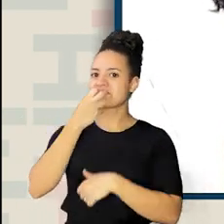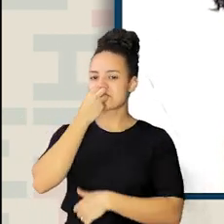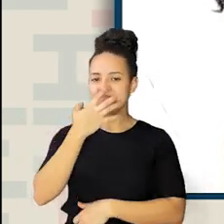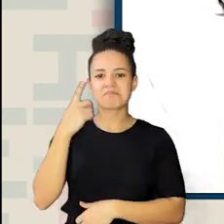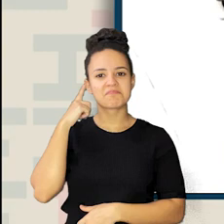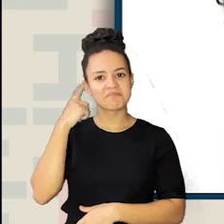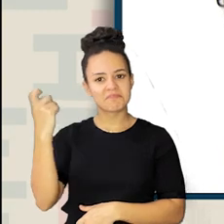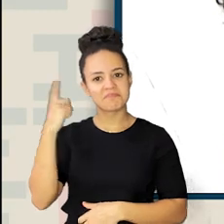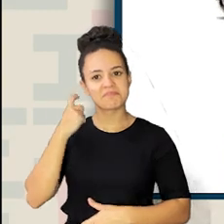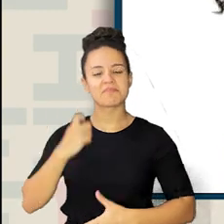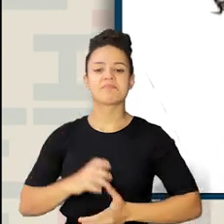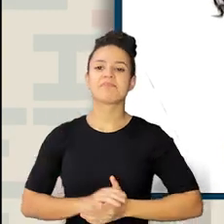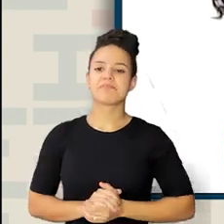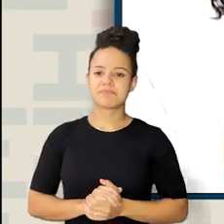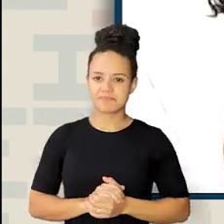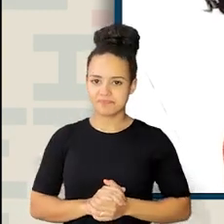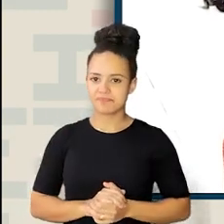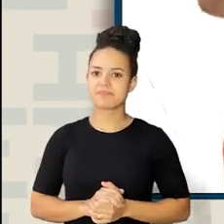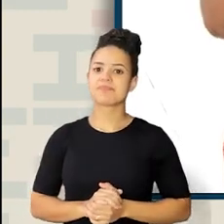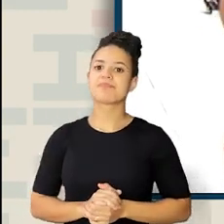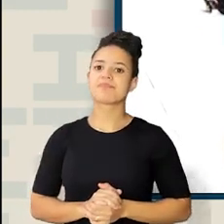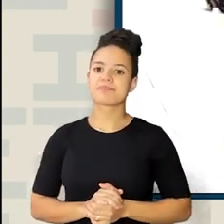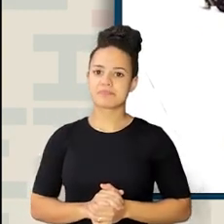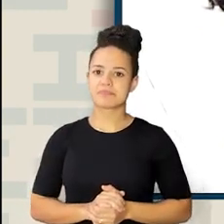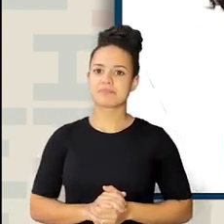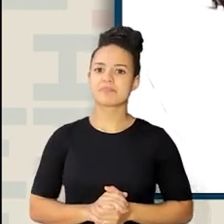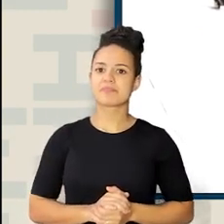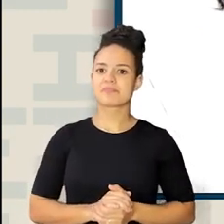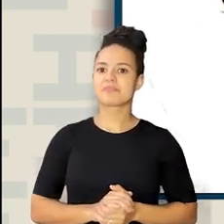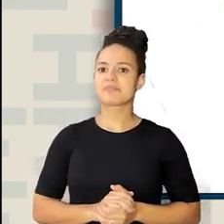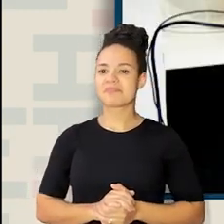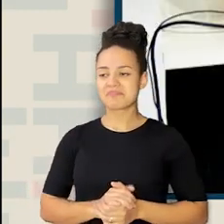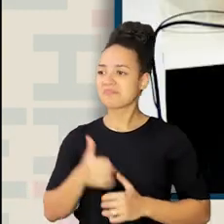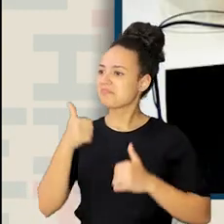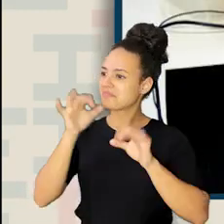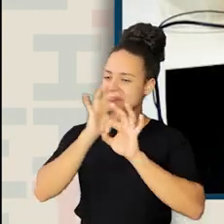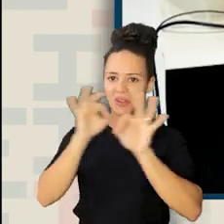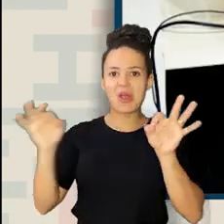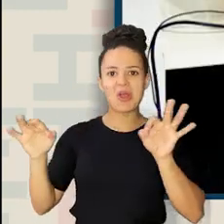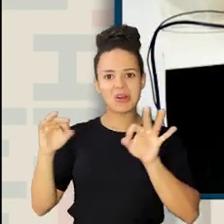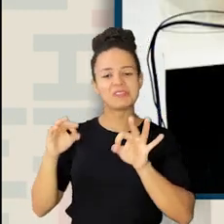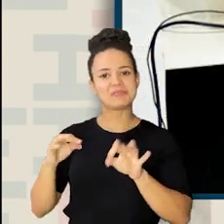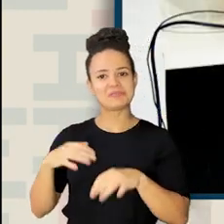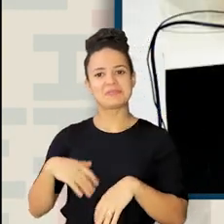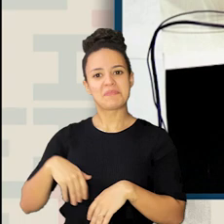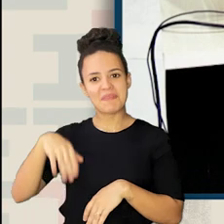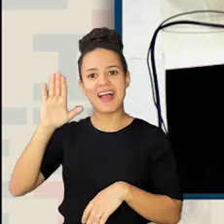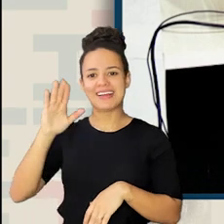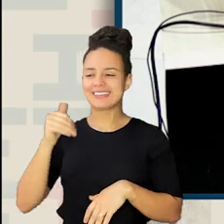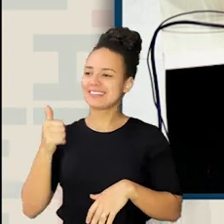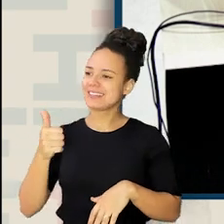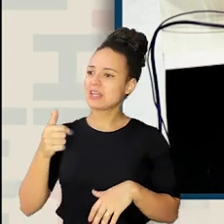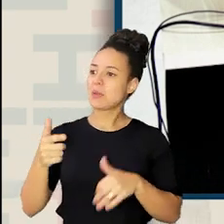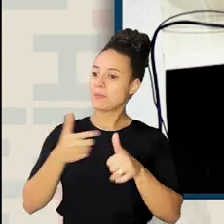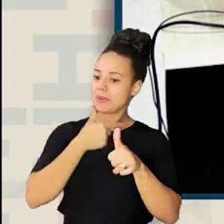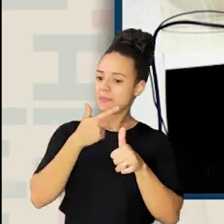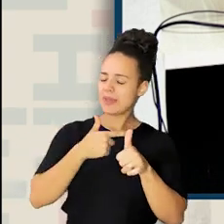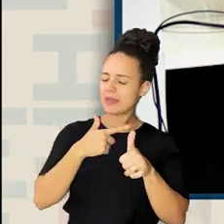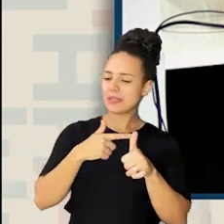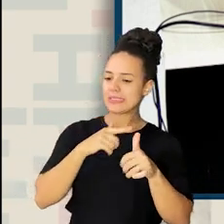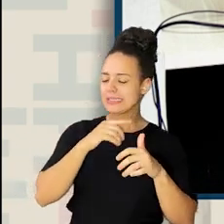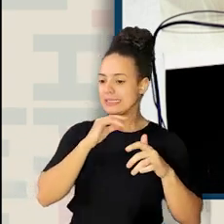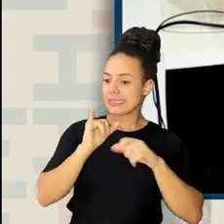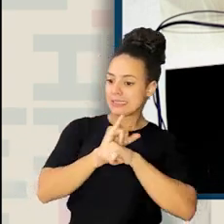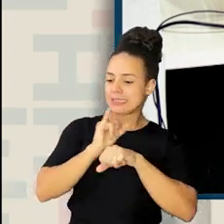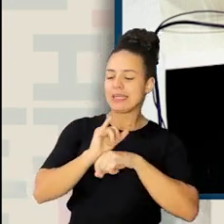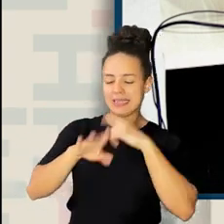Isso. Muito bem. Fez muito mais, né? Então, você percebeu que o primeiro você articulou, né? E depois